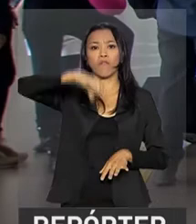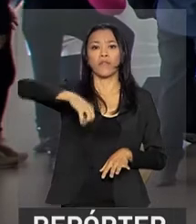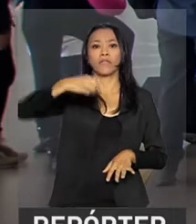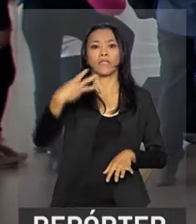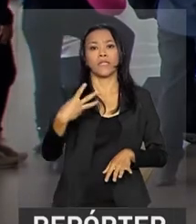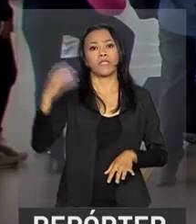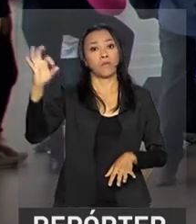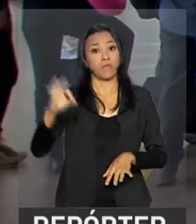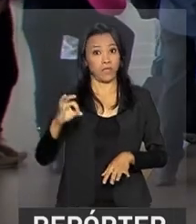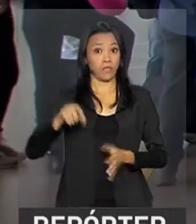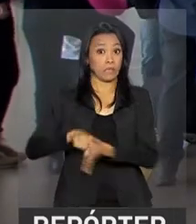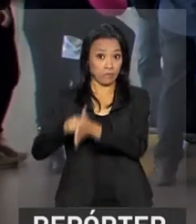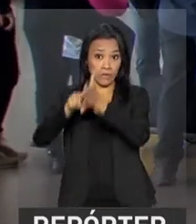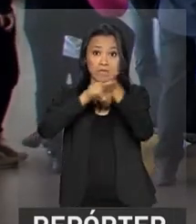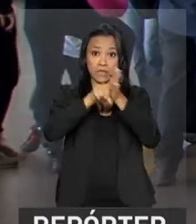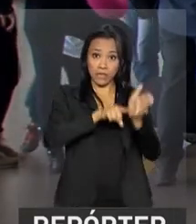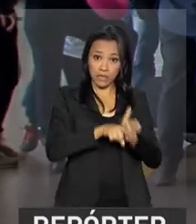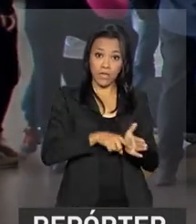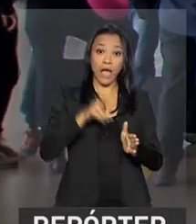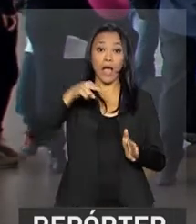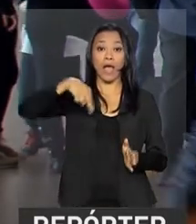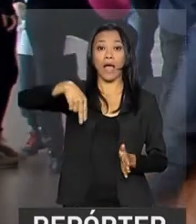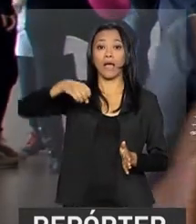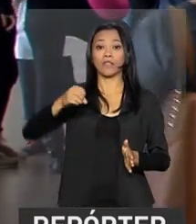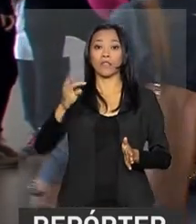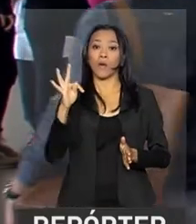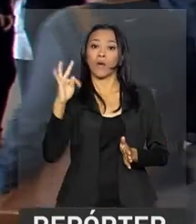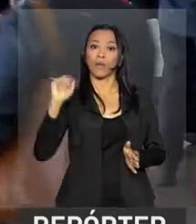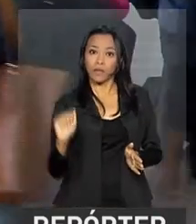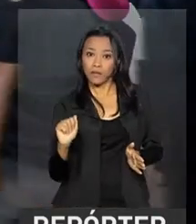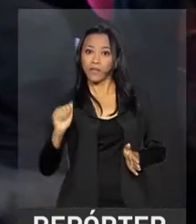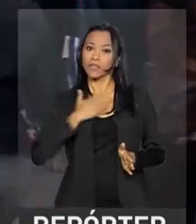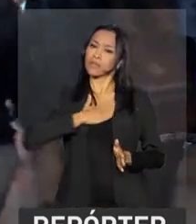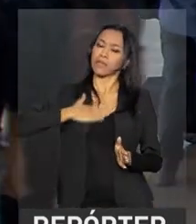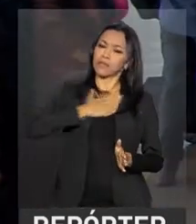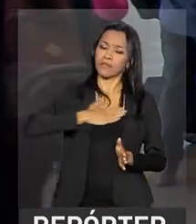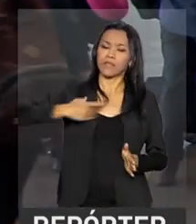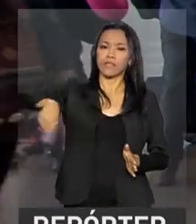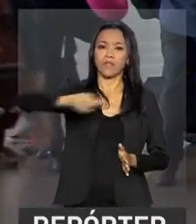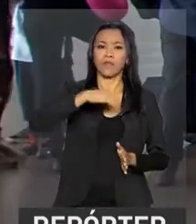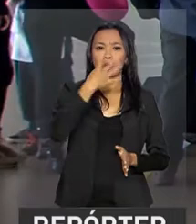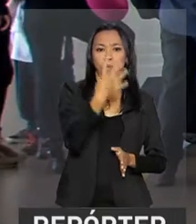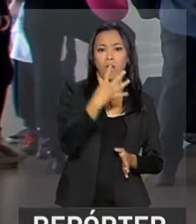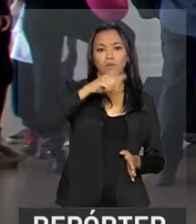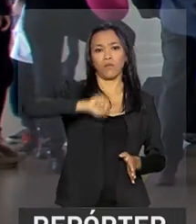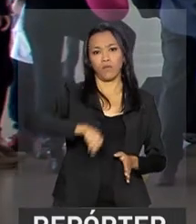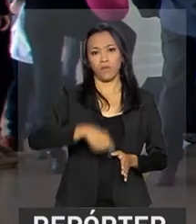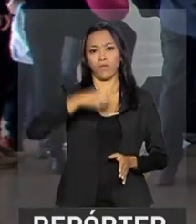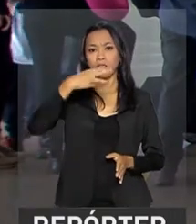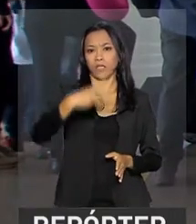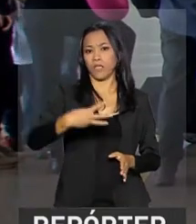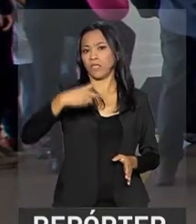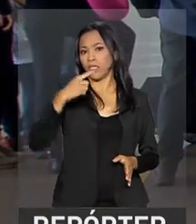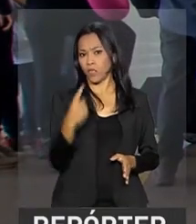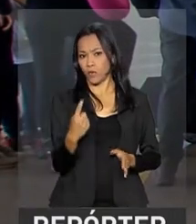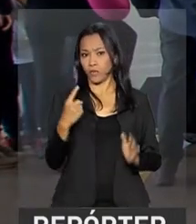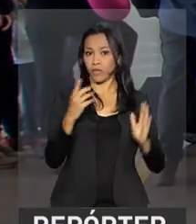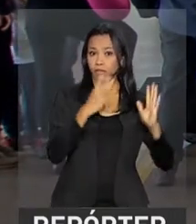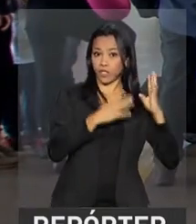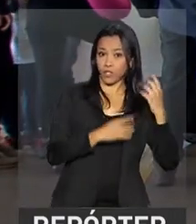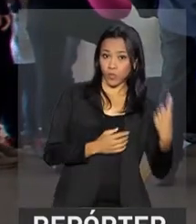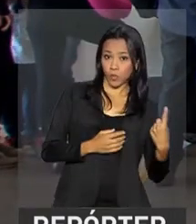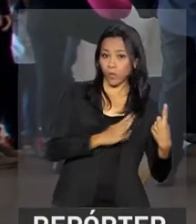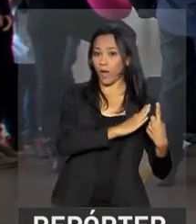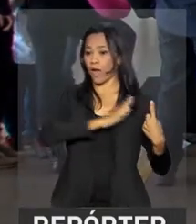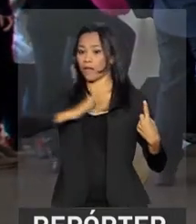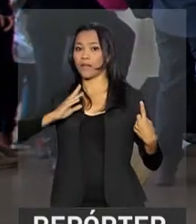pesquisados já nota média de satisfação geral dos passageiros foi 4,31 em uma escala que vai de 1